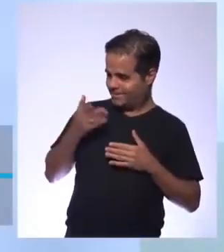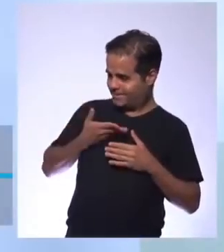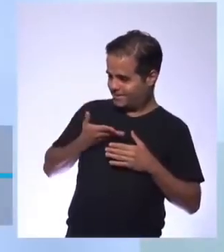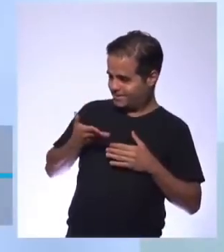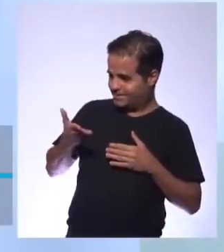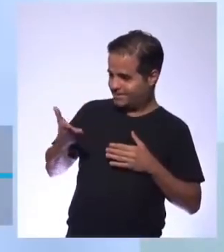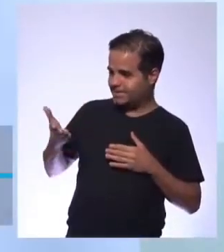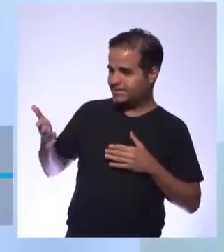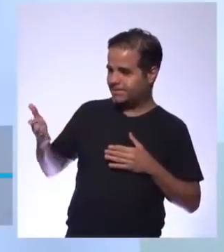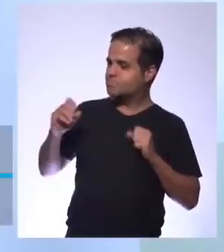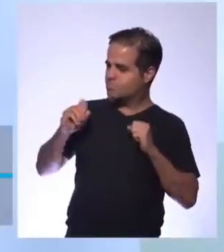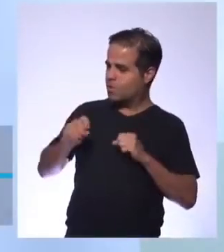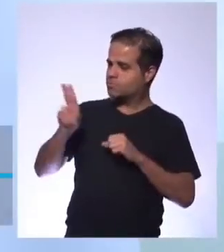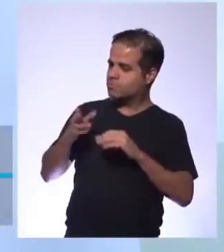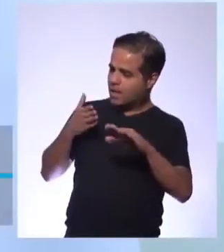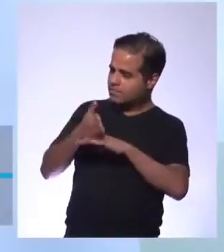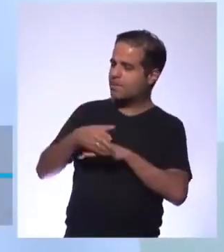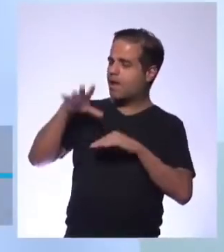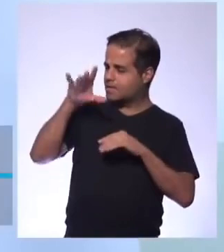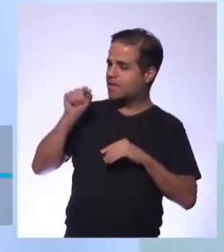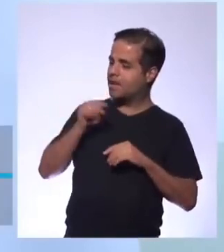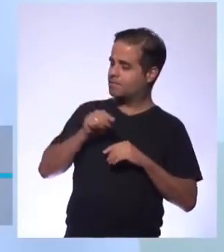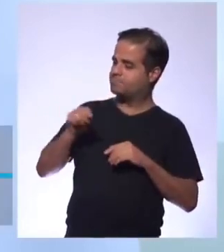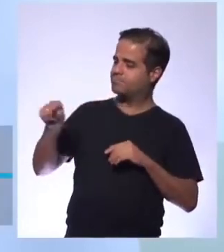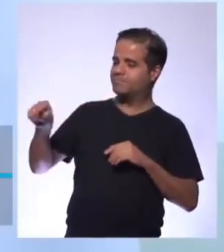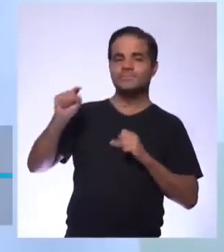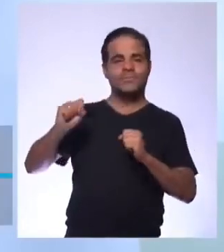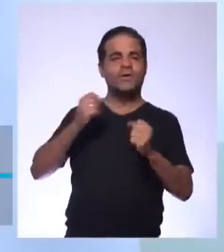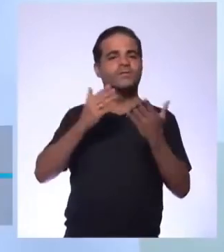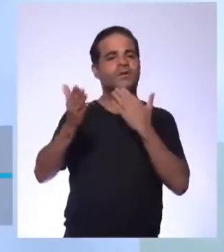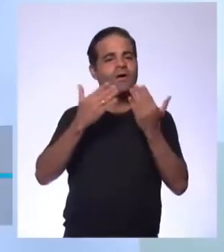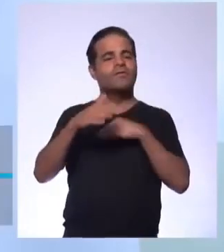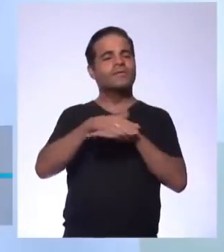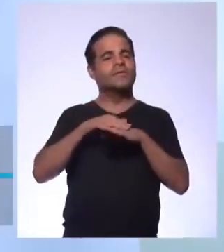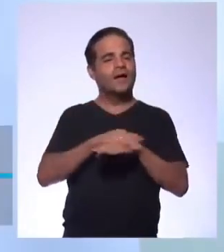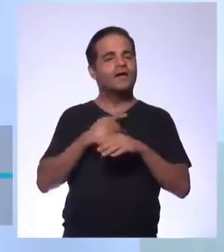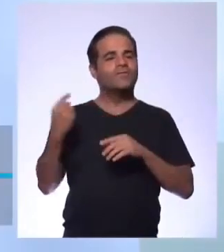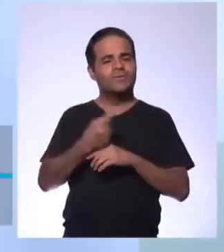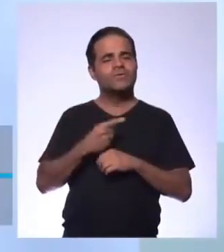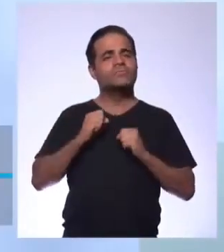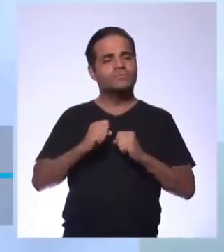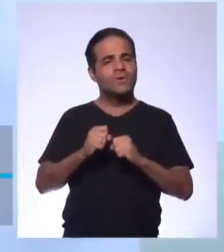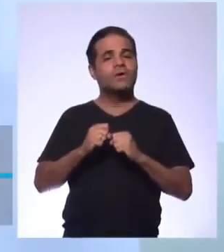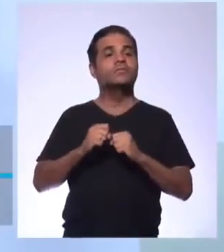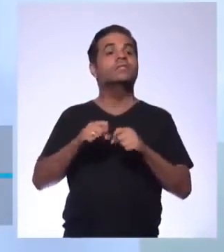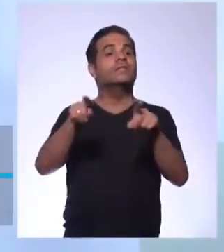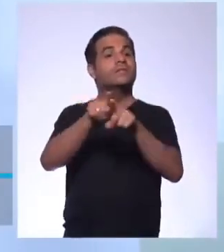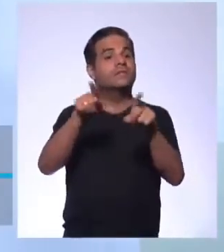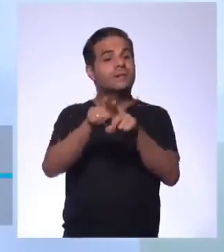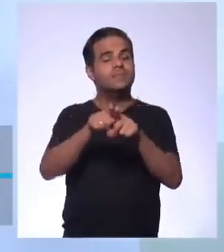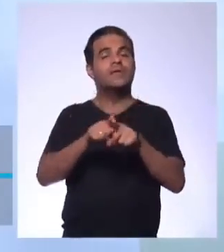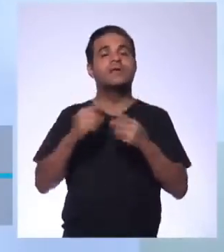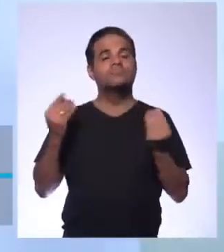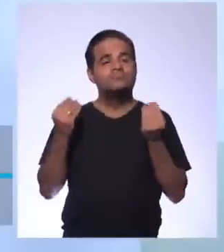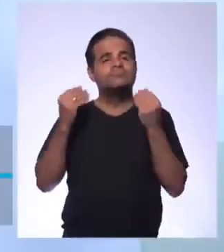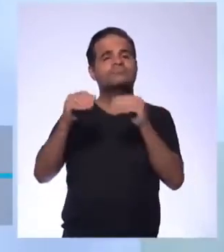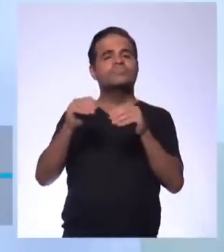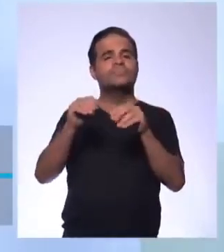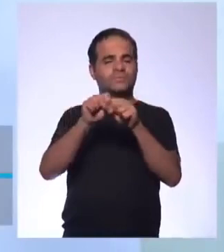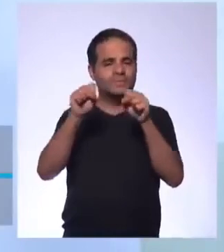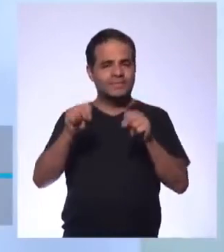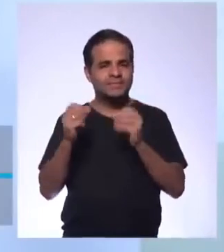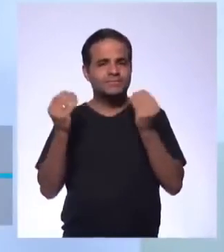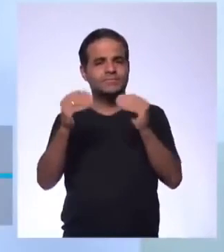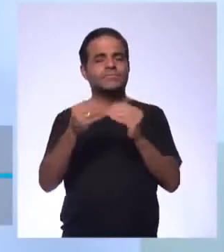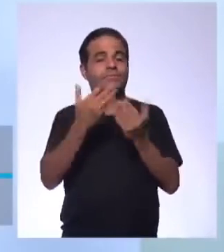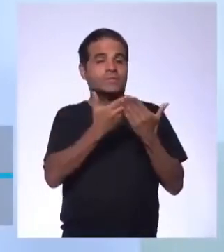Língua Portuguesa, CMSP_EM. Conversa com a gente e a gente está aí pronto. Inclusive, gente, eu coloquei no sistema essa